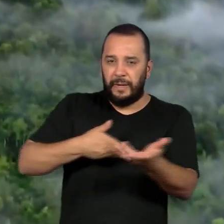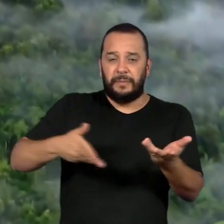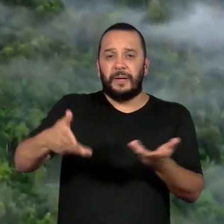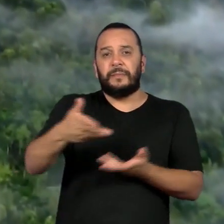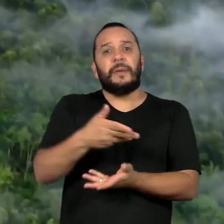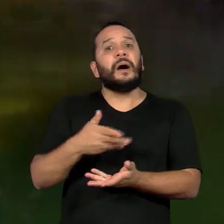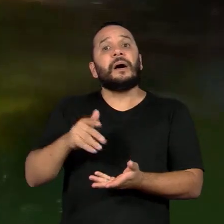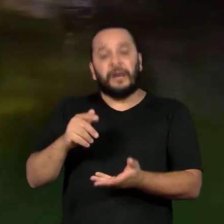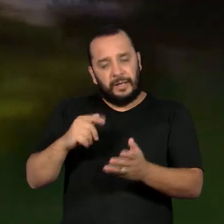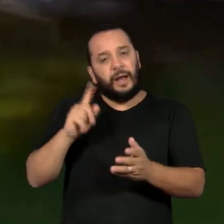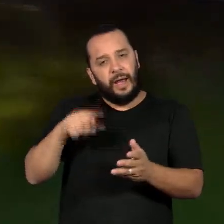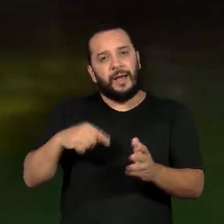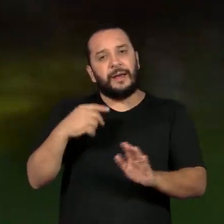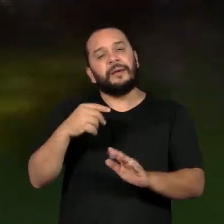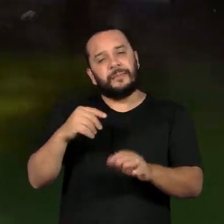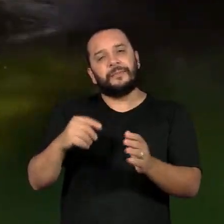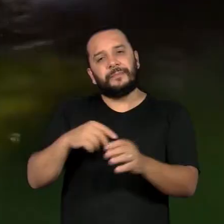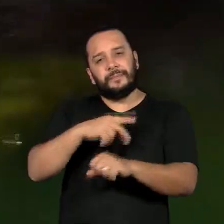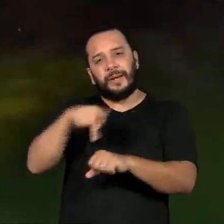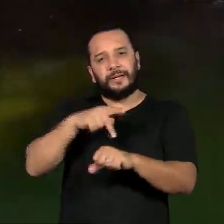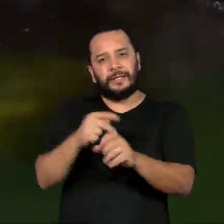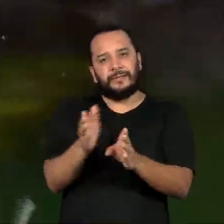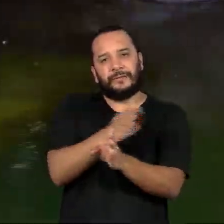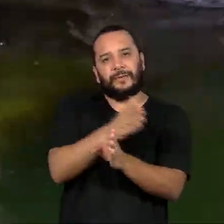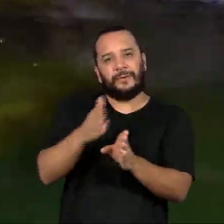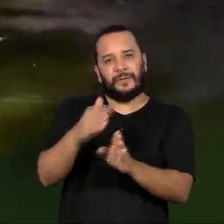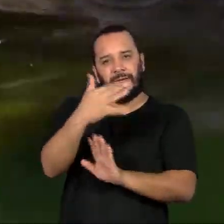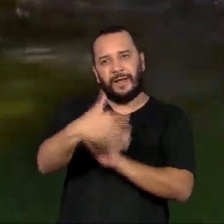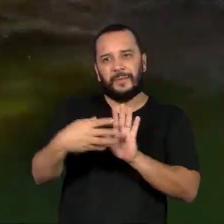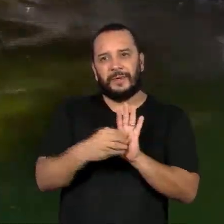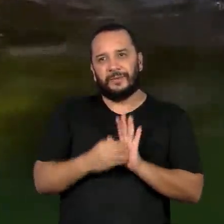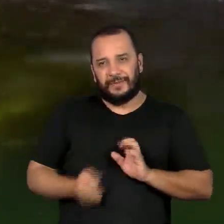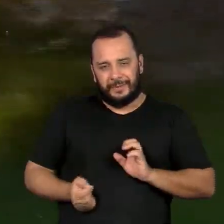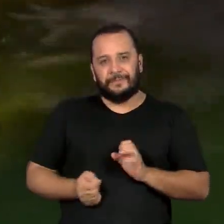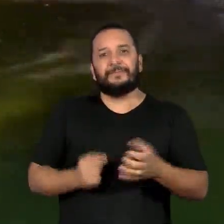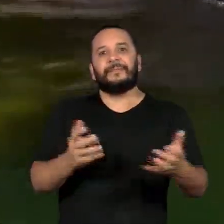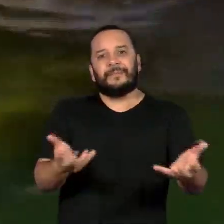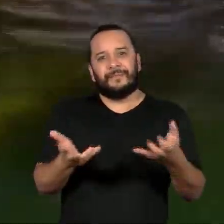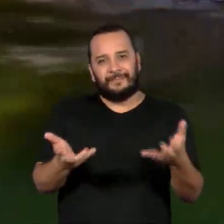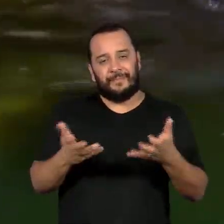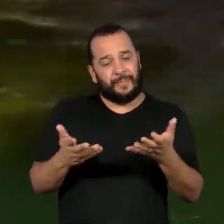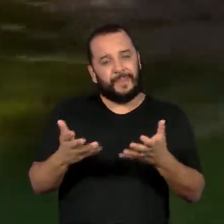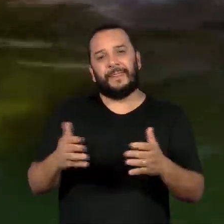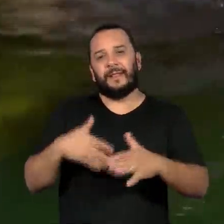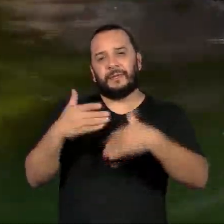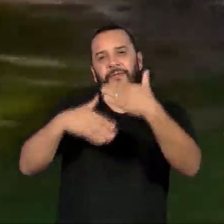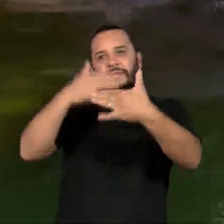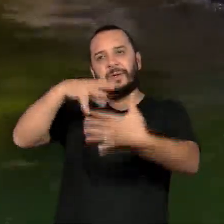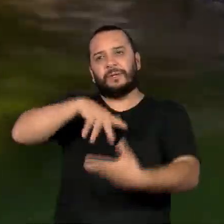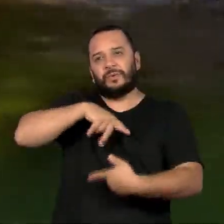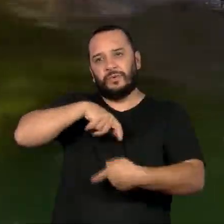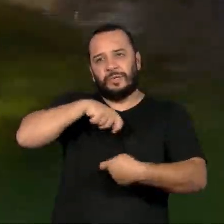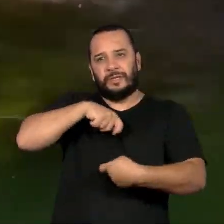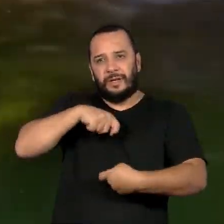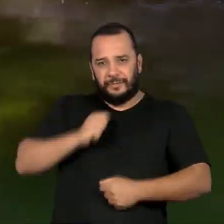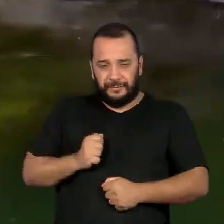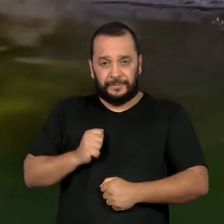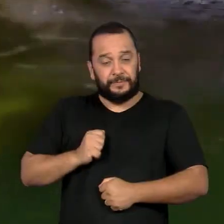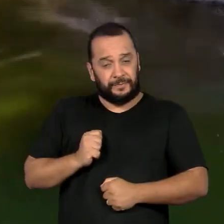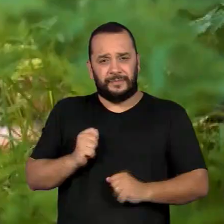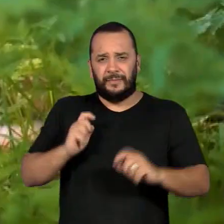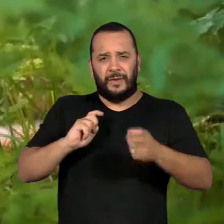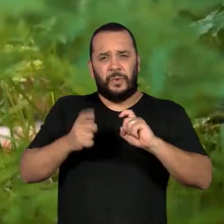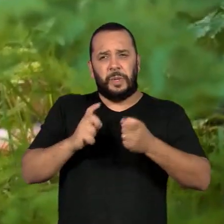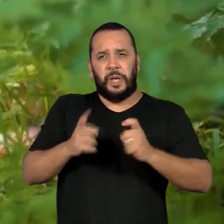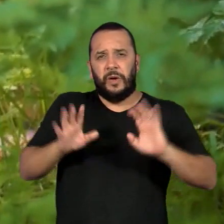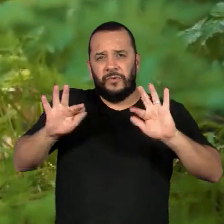tropical do mundo, com a adoção de uma política comum de desenvolvimento sustentável para o bioma. No final da reunião deve